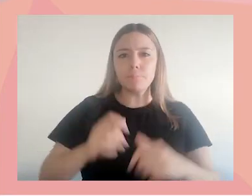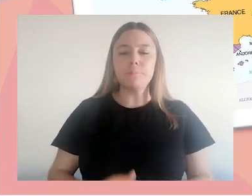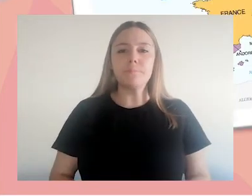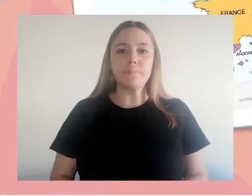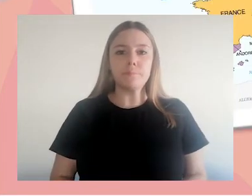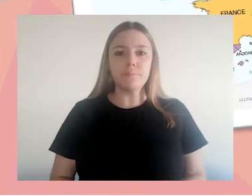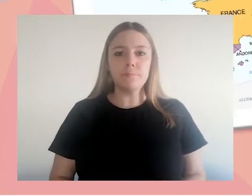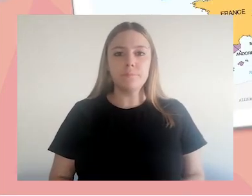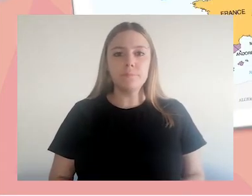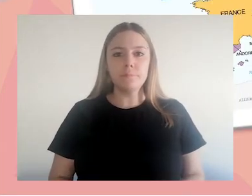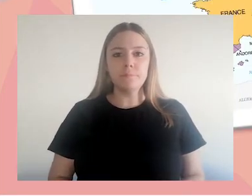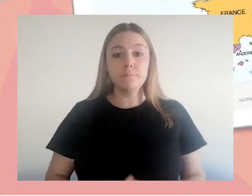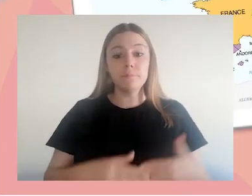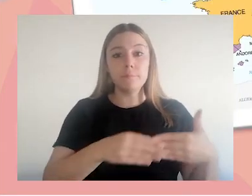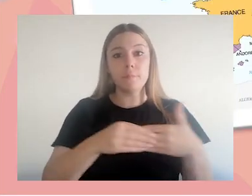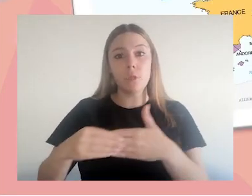crítico.